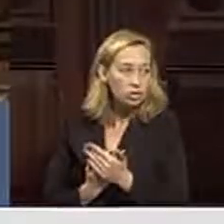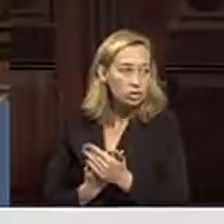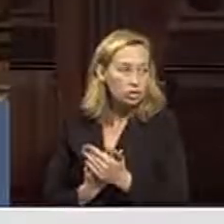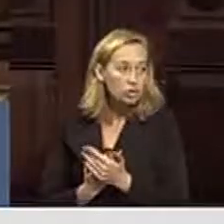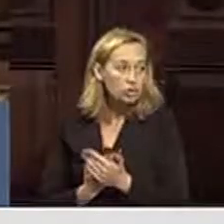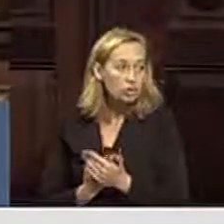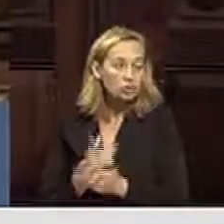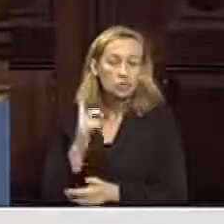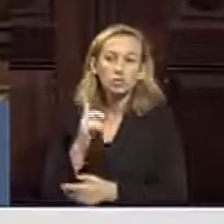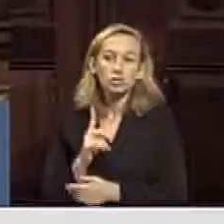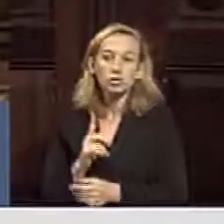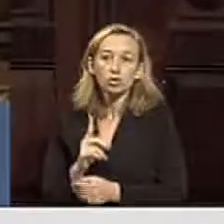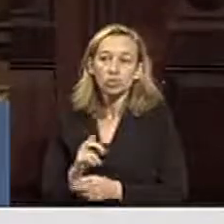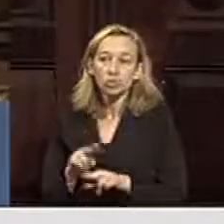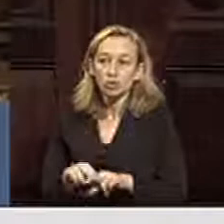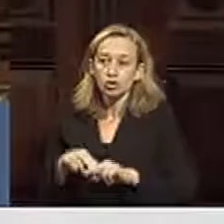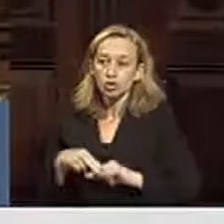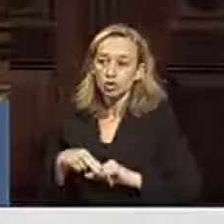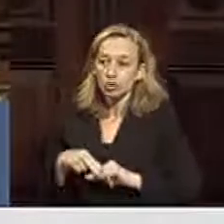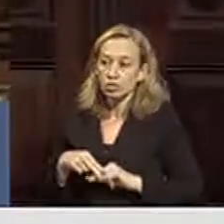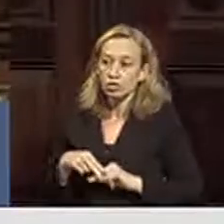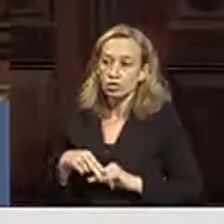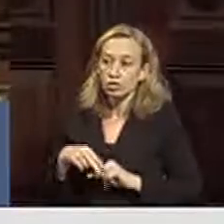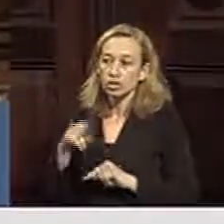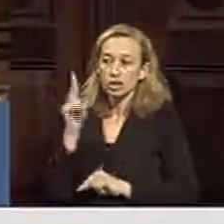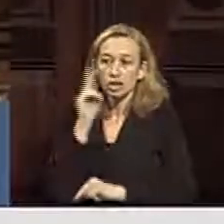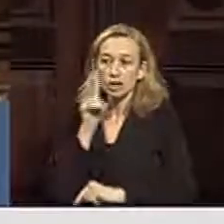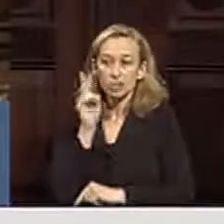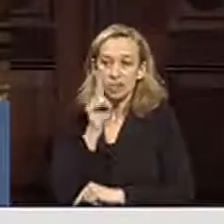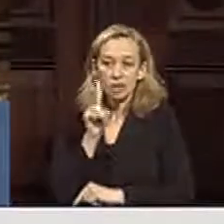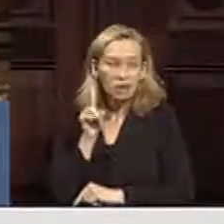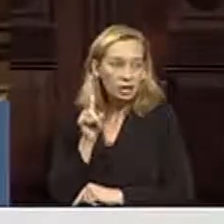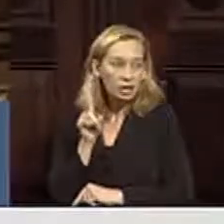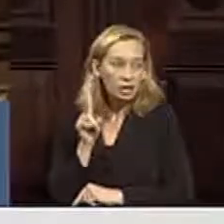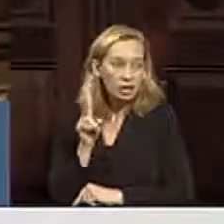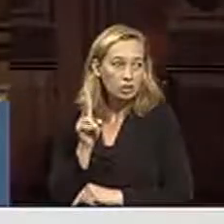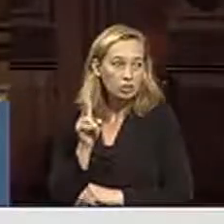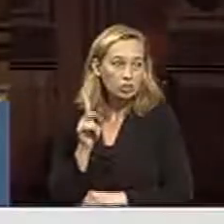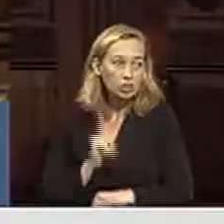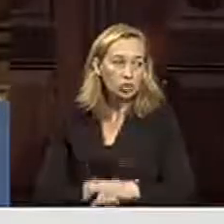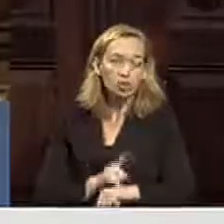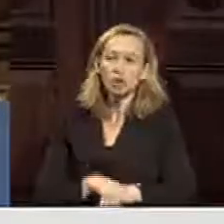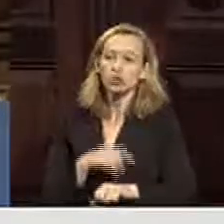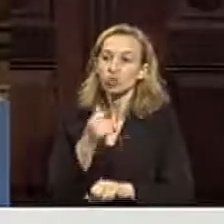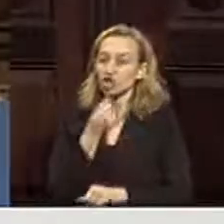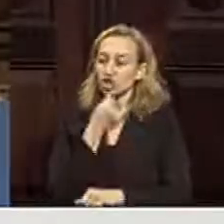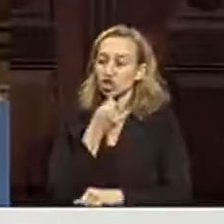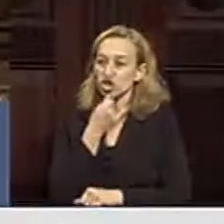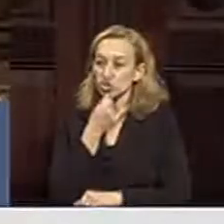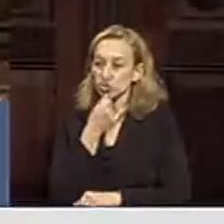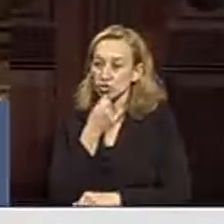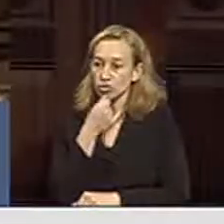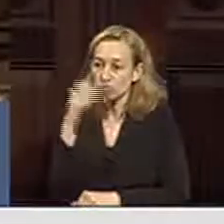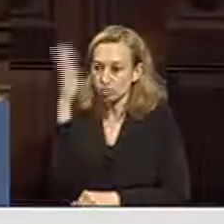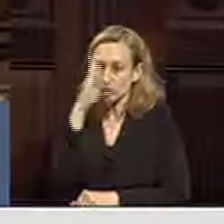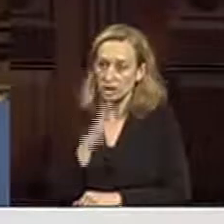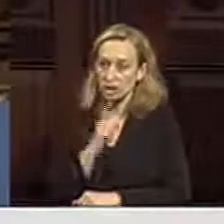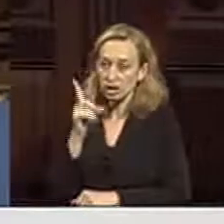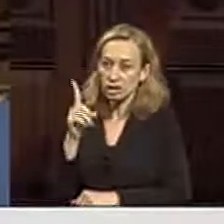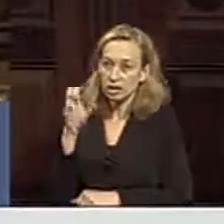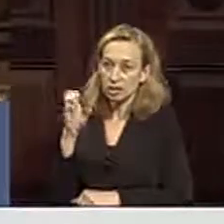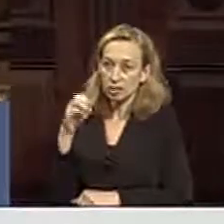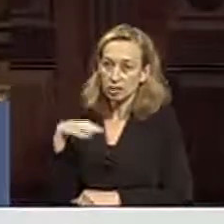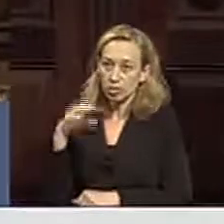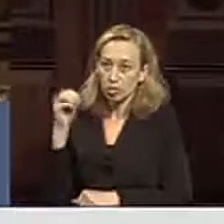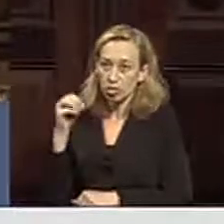de resgatar a memória de um período triste na história do Brasil, onde a democracia foi violentada,